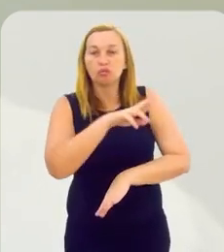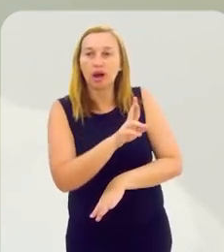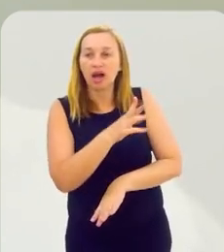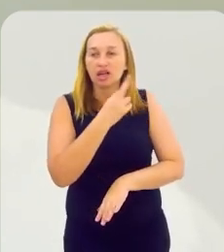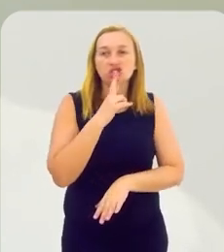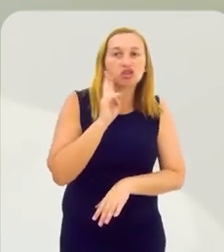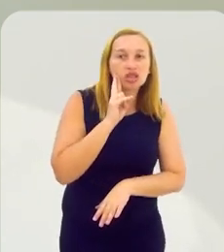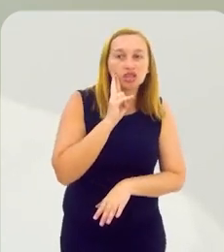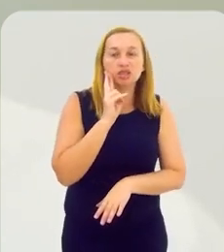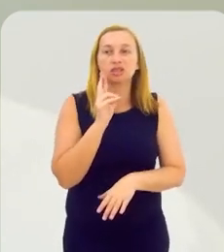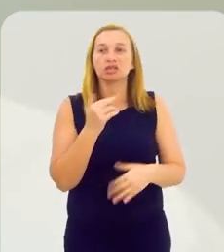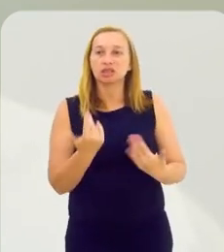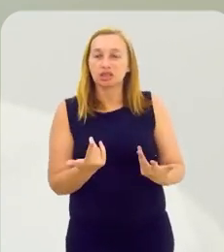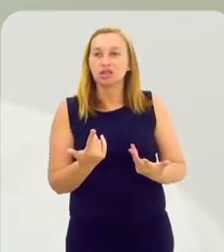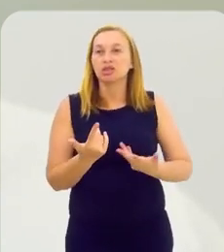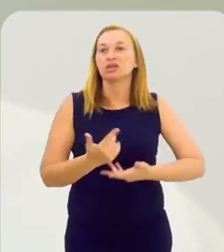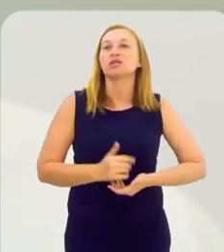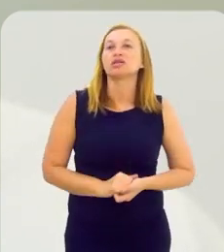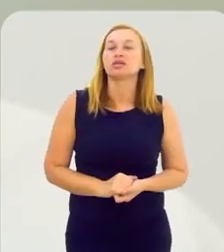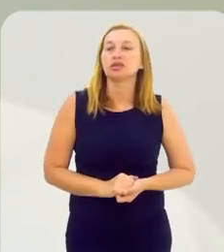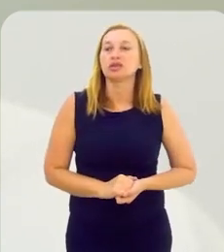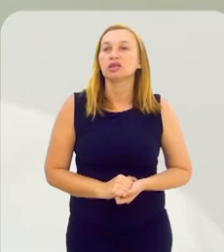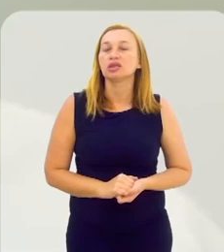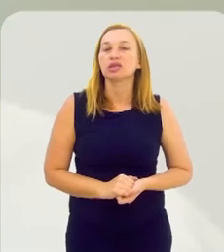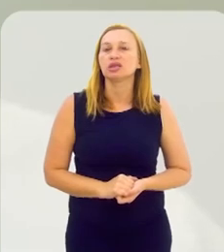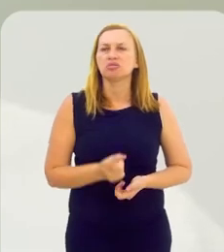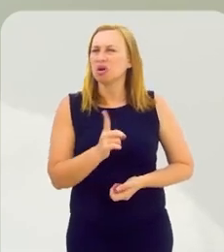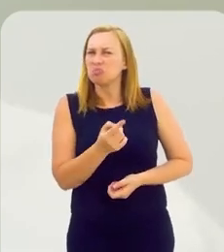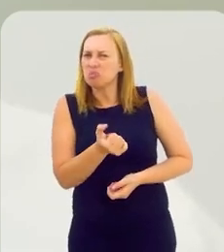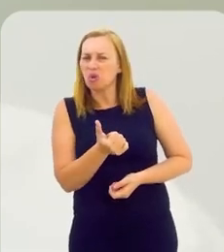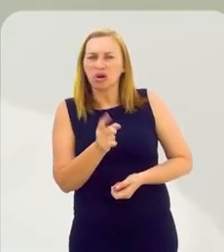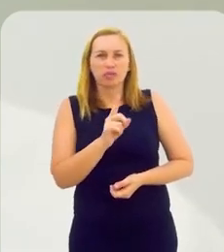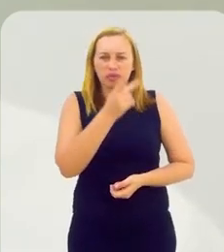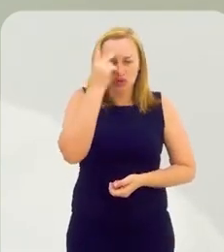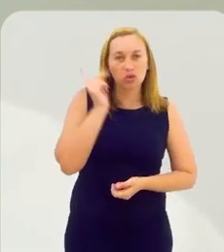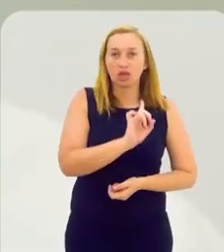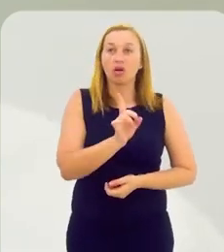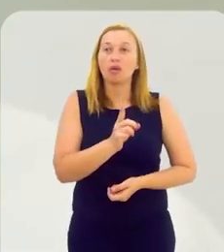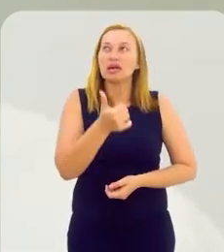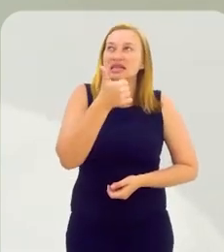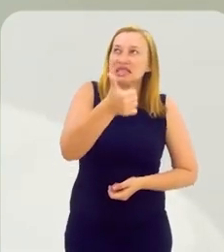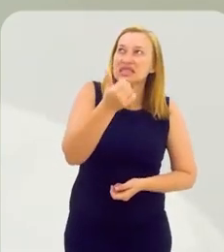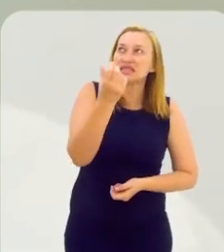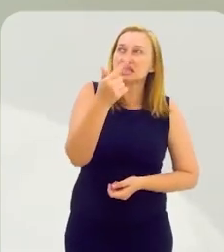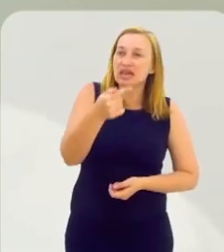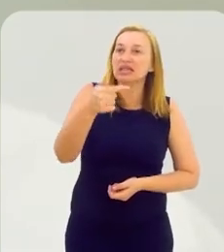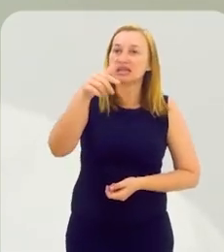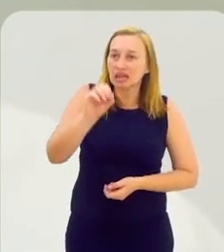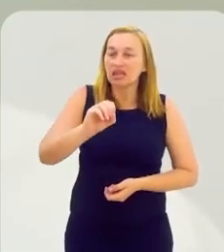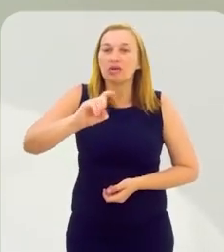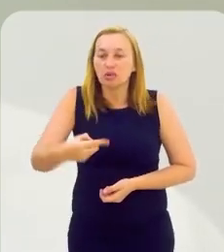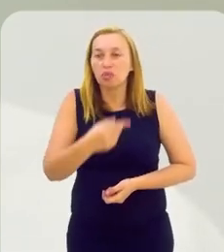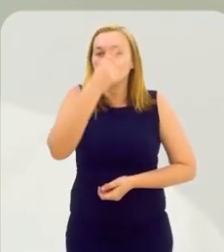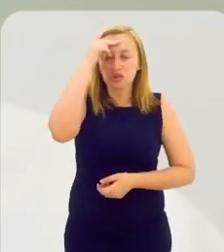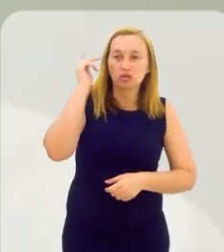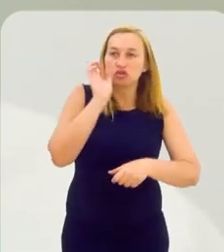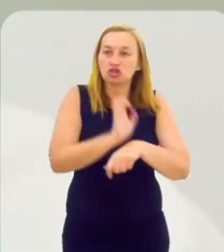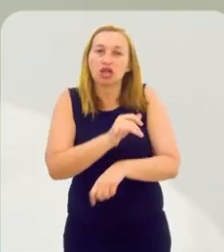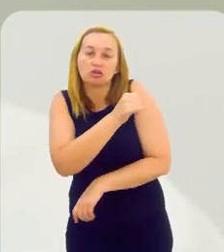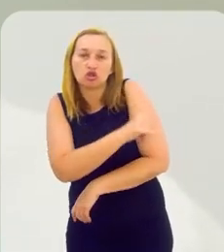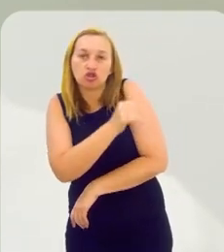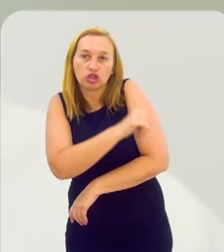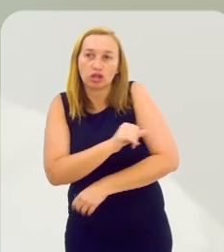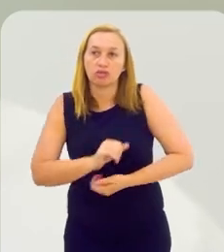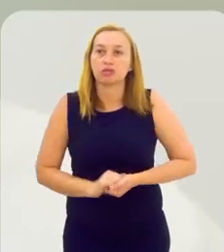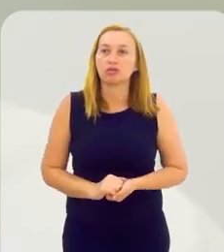bares, restaurantes, lanchonetes, alimentação fora do lar, de modo geral. E não é pouca gente, tá? A gente está falando de mais de 170 mil pessoas no estado do Rio de